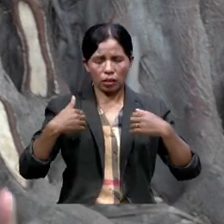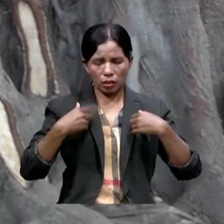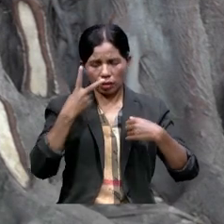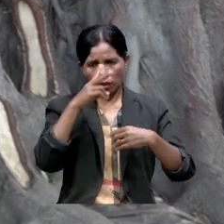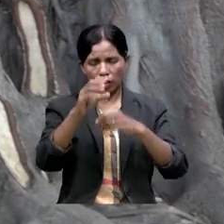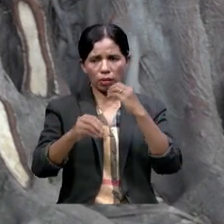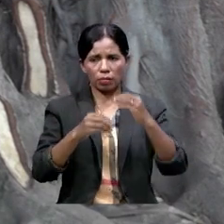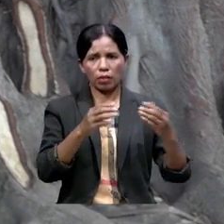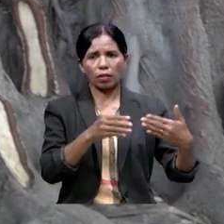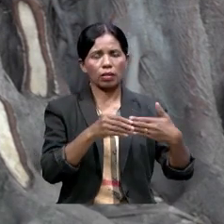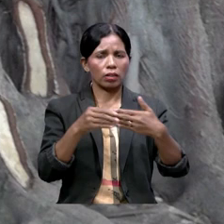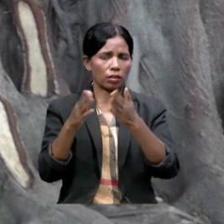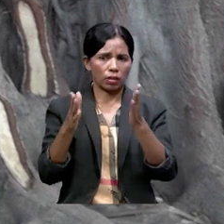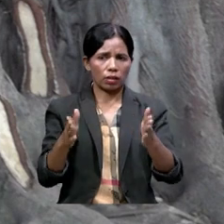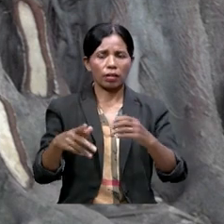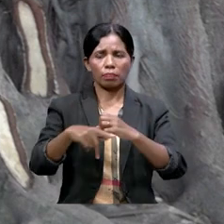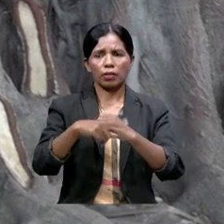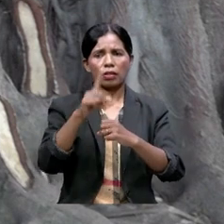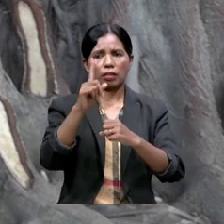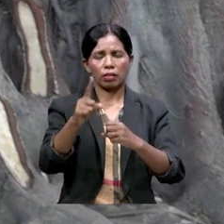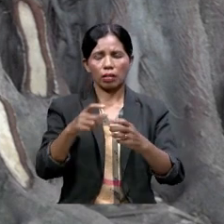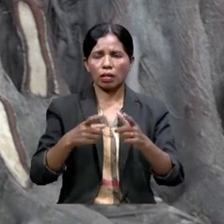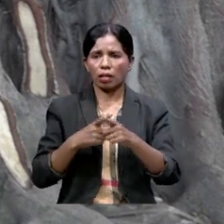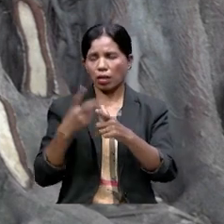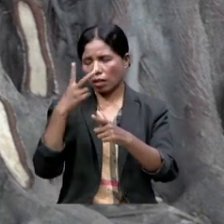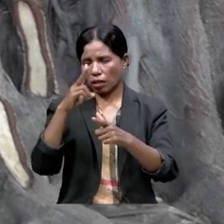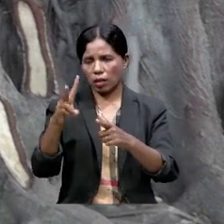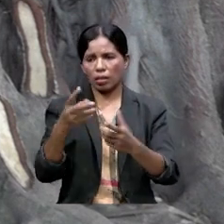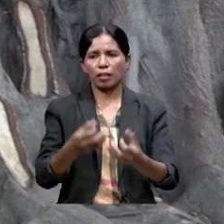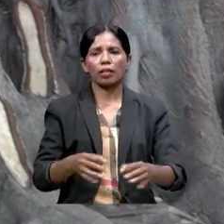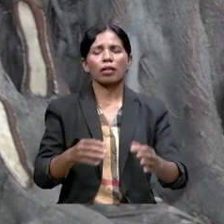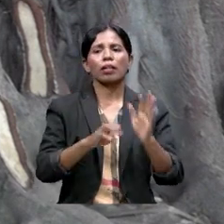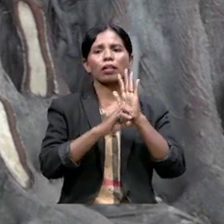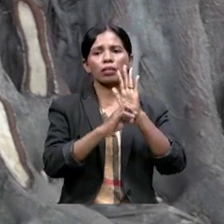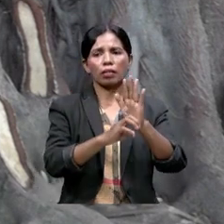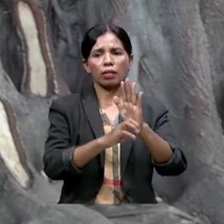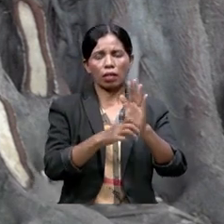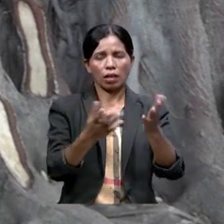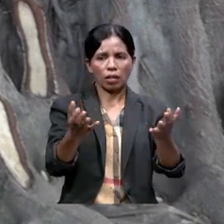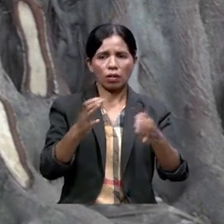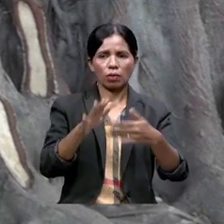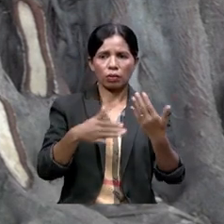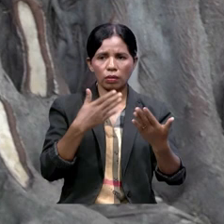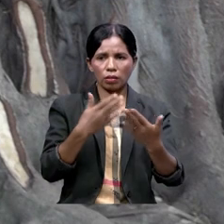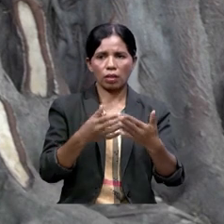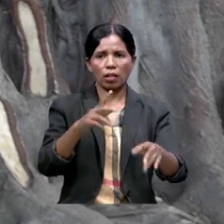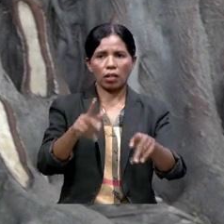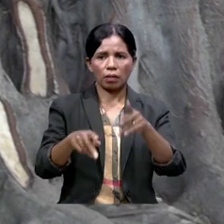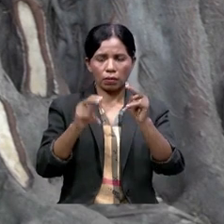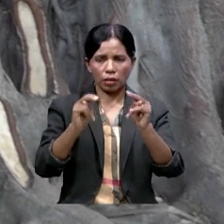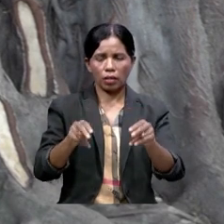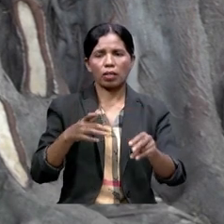ba ukun ne partido ida halai liu ba por exemplo popular liu hakarak boto totu povo mak tem que